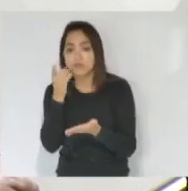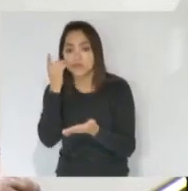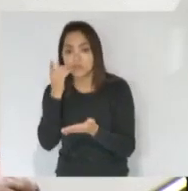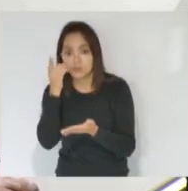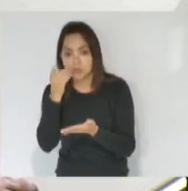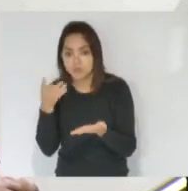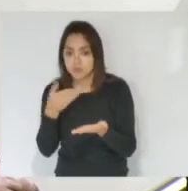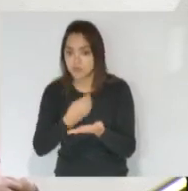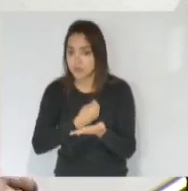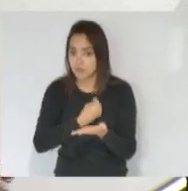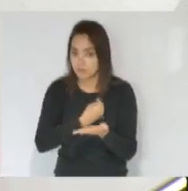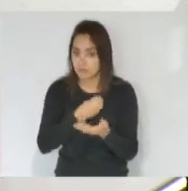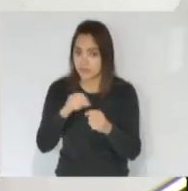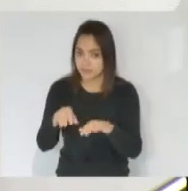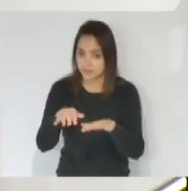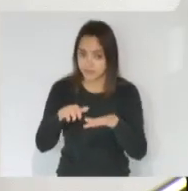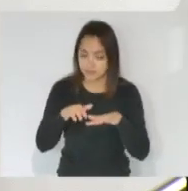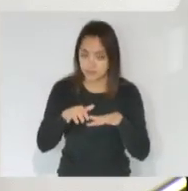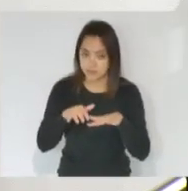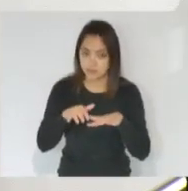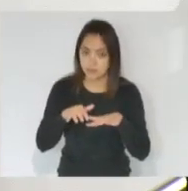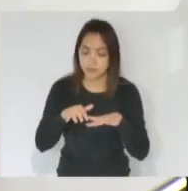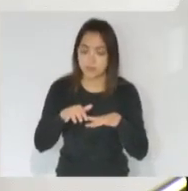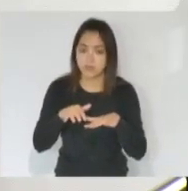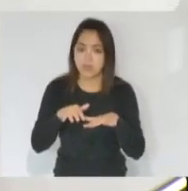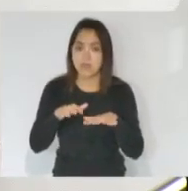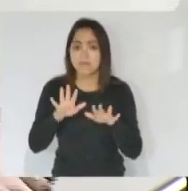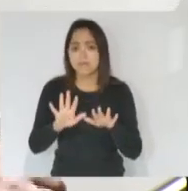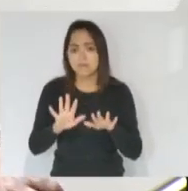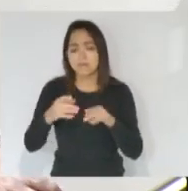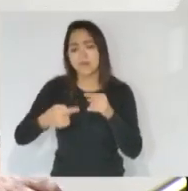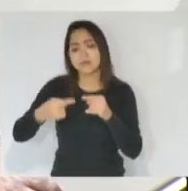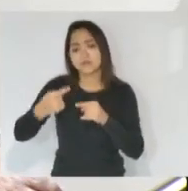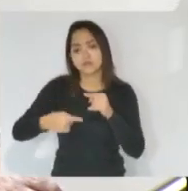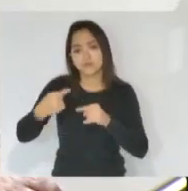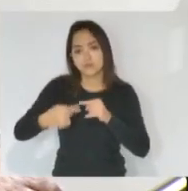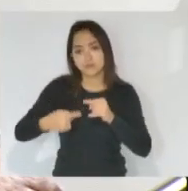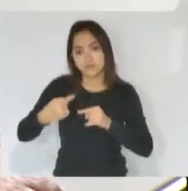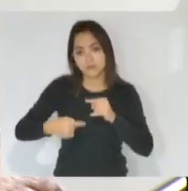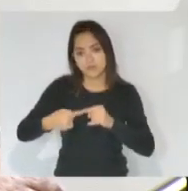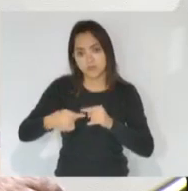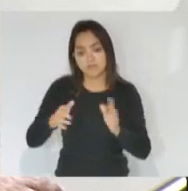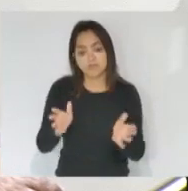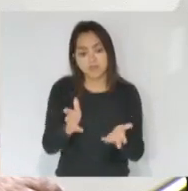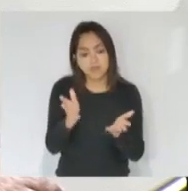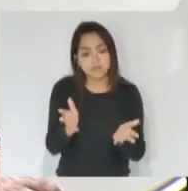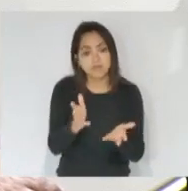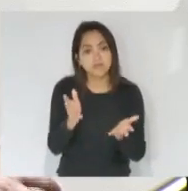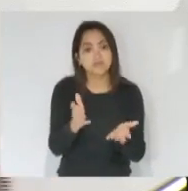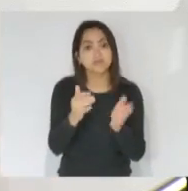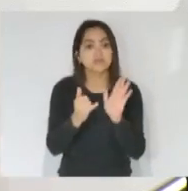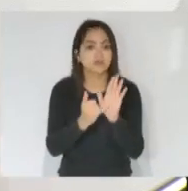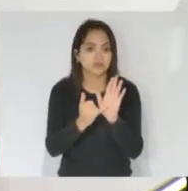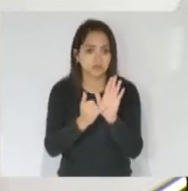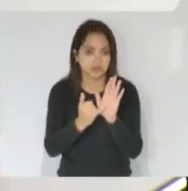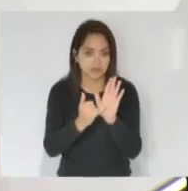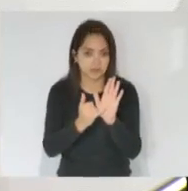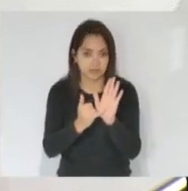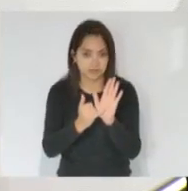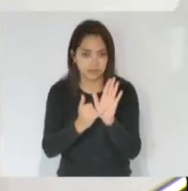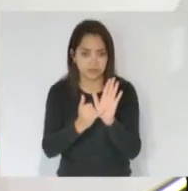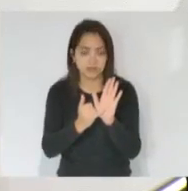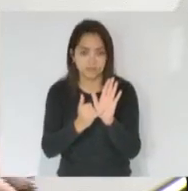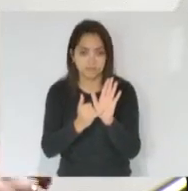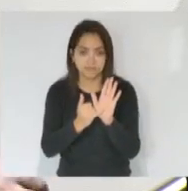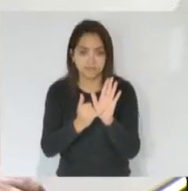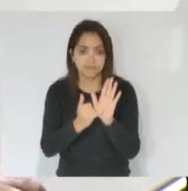aqui à sessão, para tratarmos da questão dos incentivos fiscais, notadamente